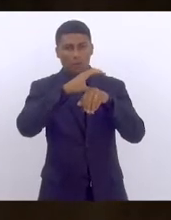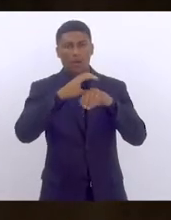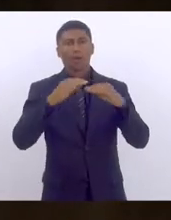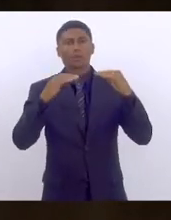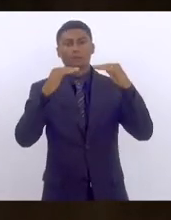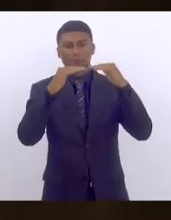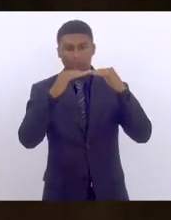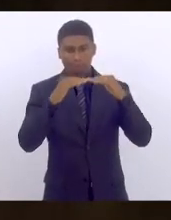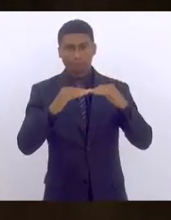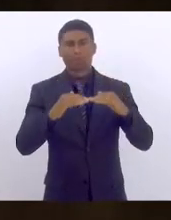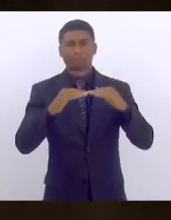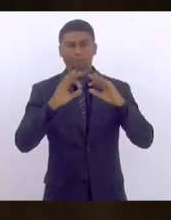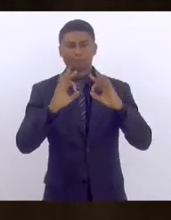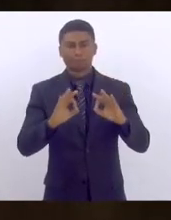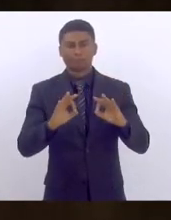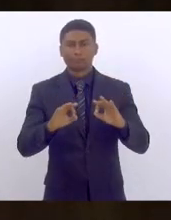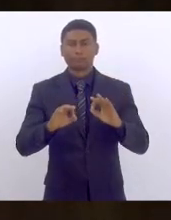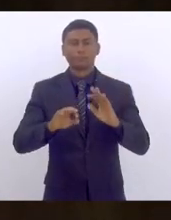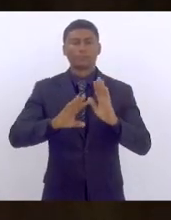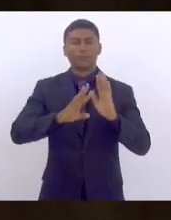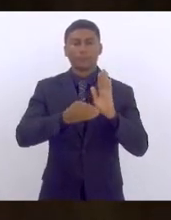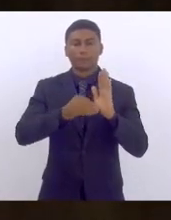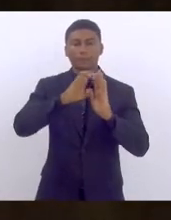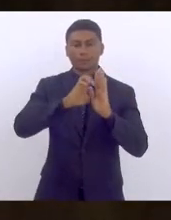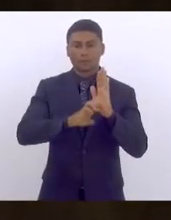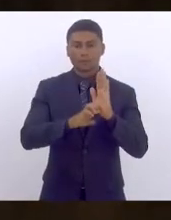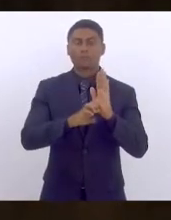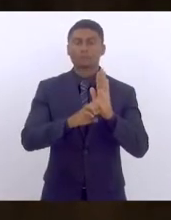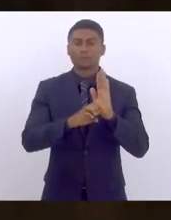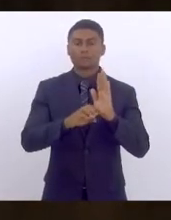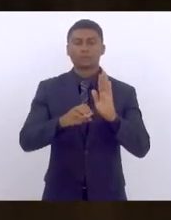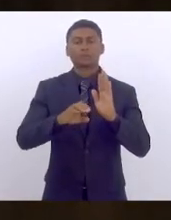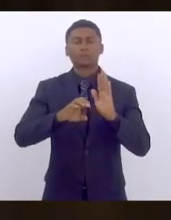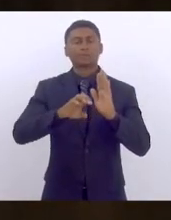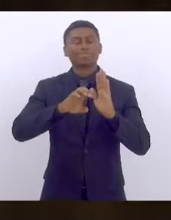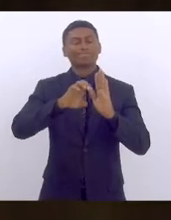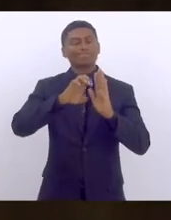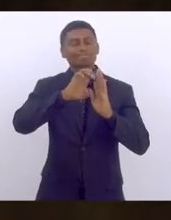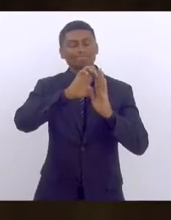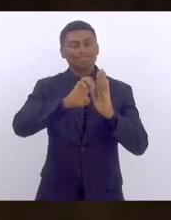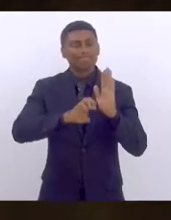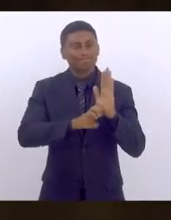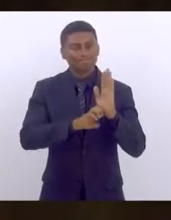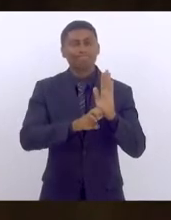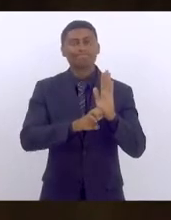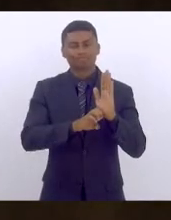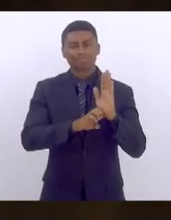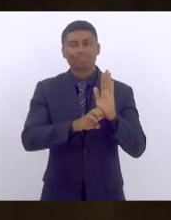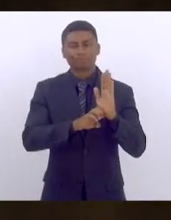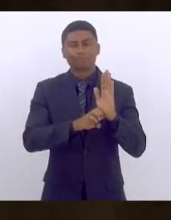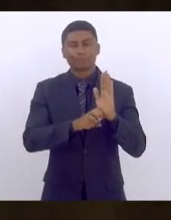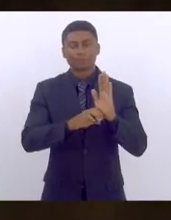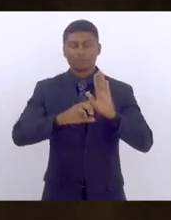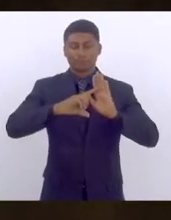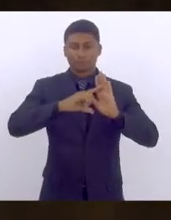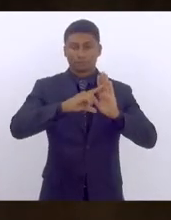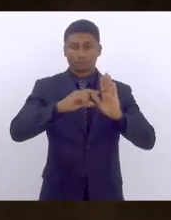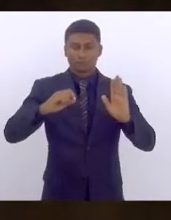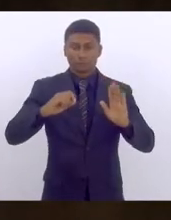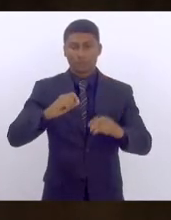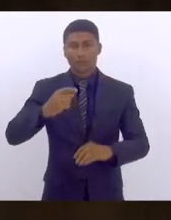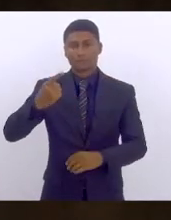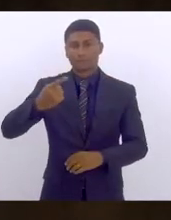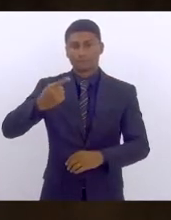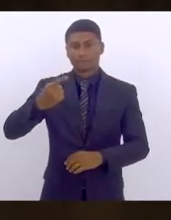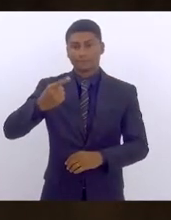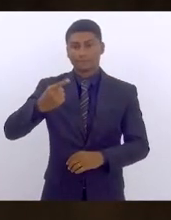constitucionalidade com emendas. Emenda modificativa aos artigos